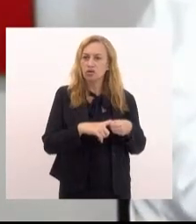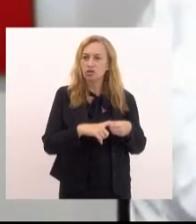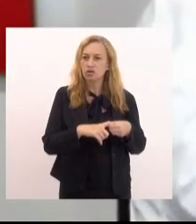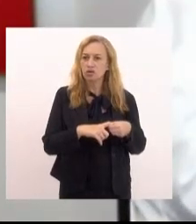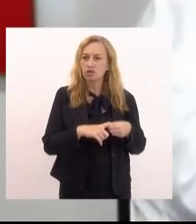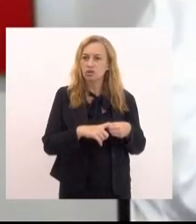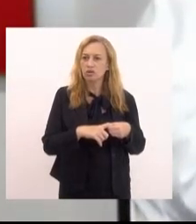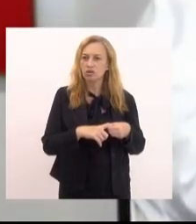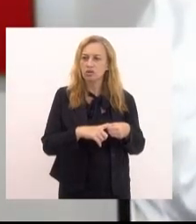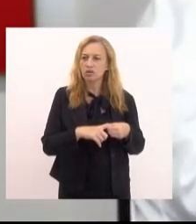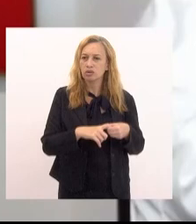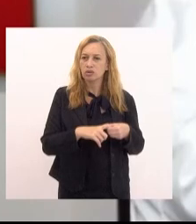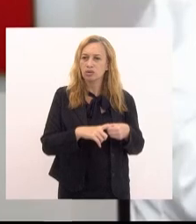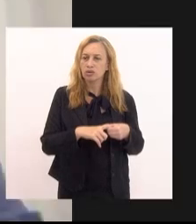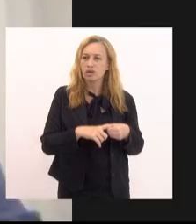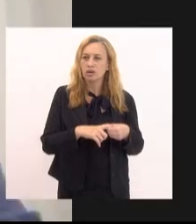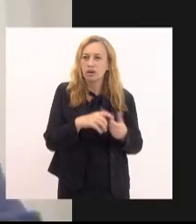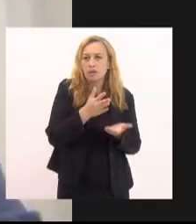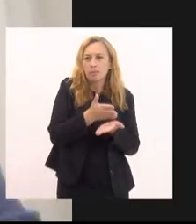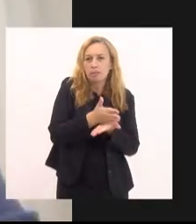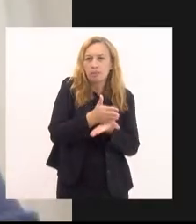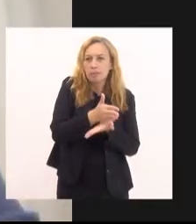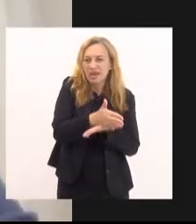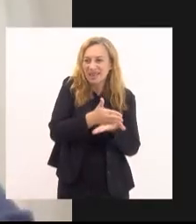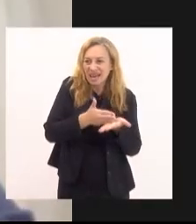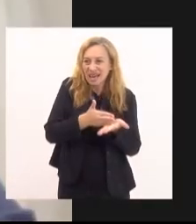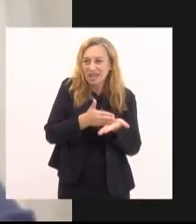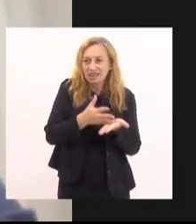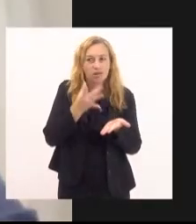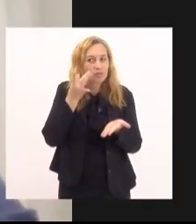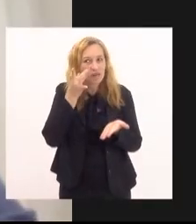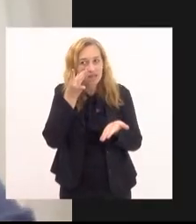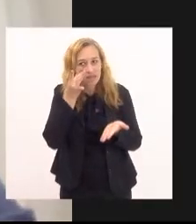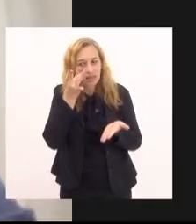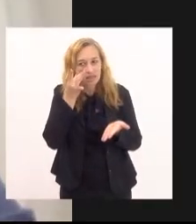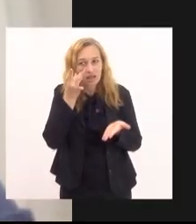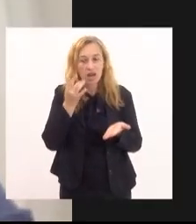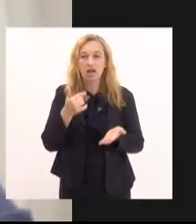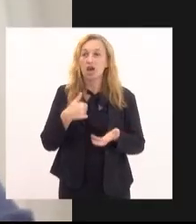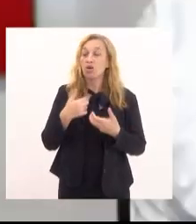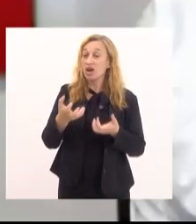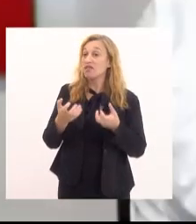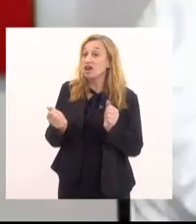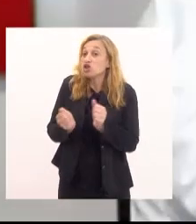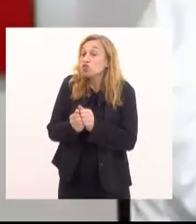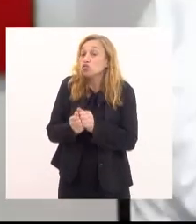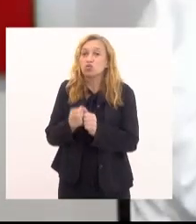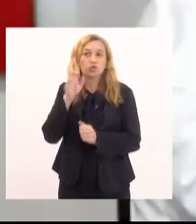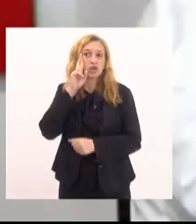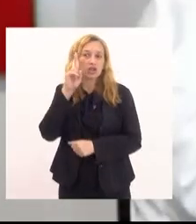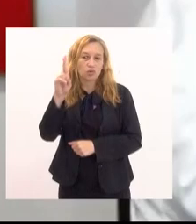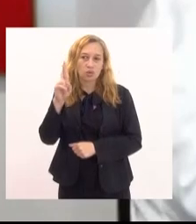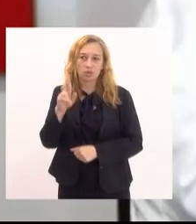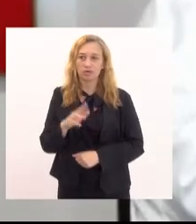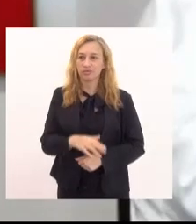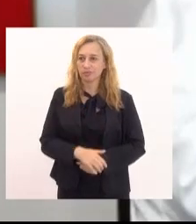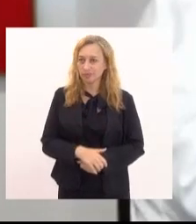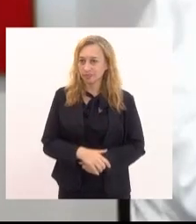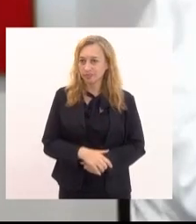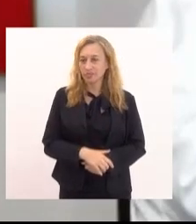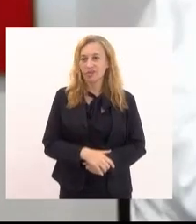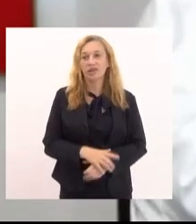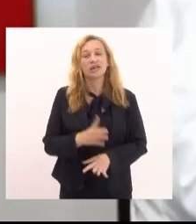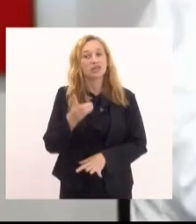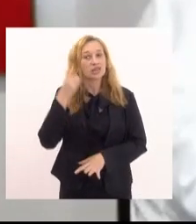semipresencial. Presidente, preciso, okay. Gente, eu quero ficar ao lado do senhor. Deputado Rosenberg.